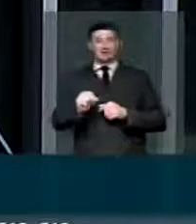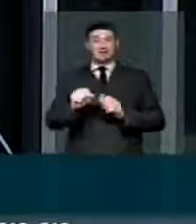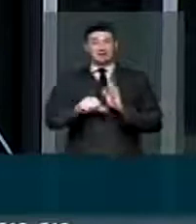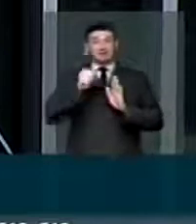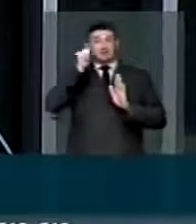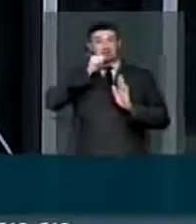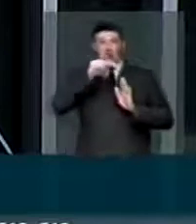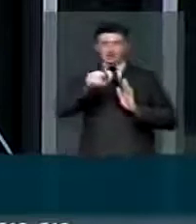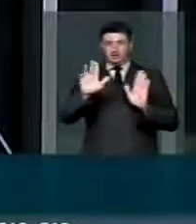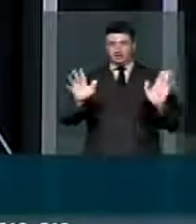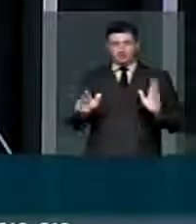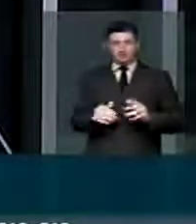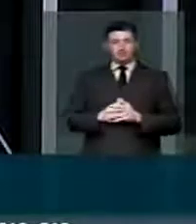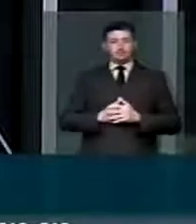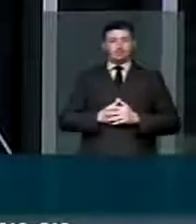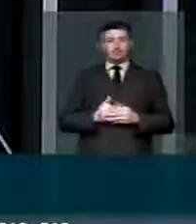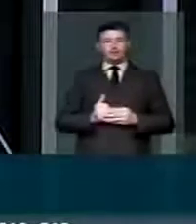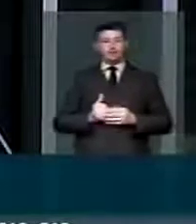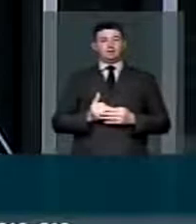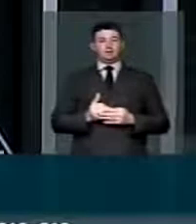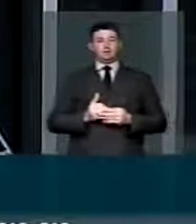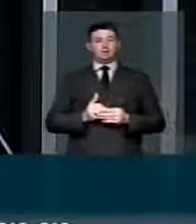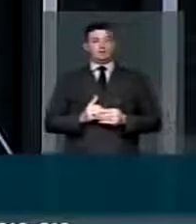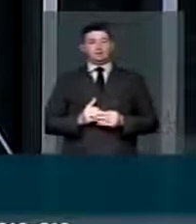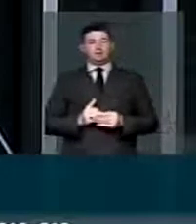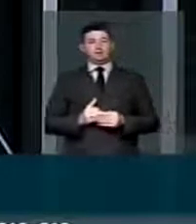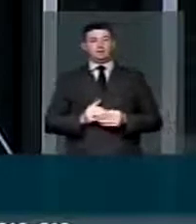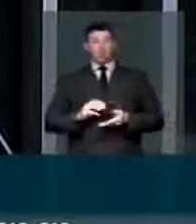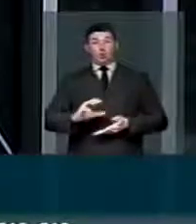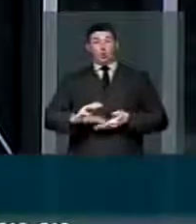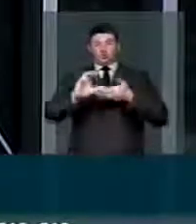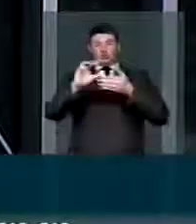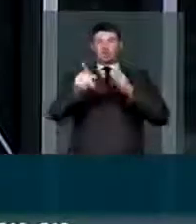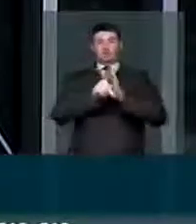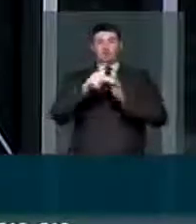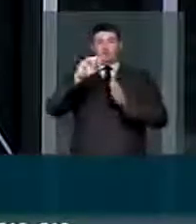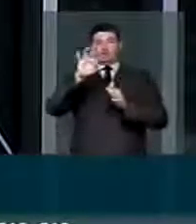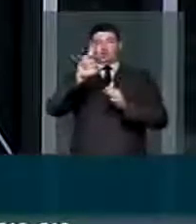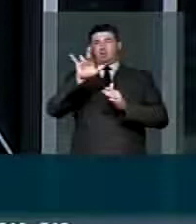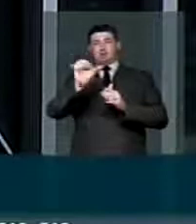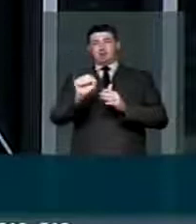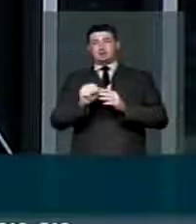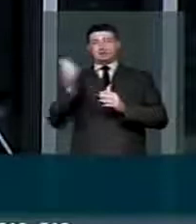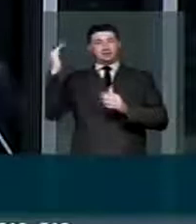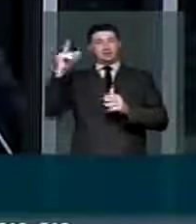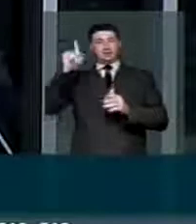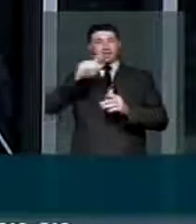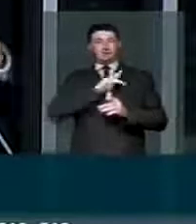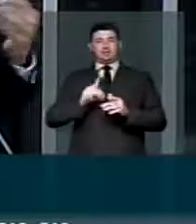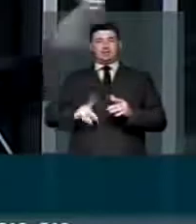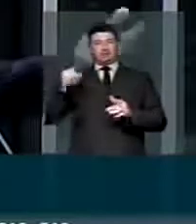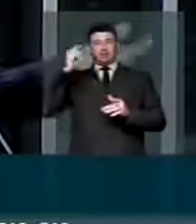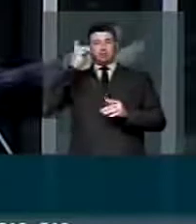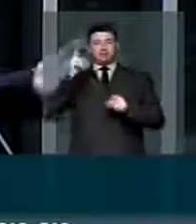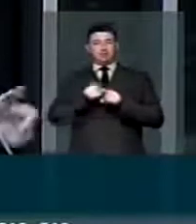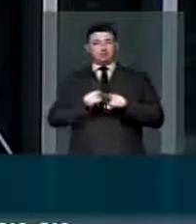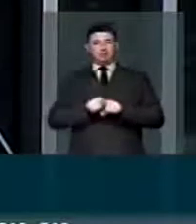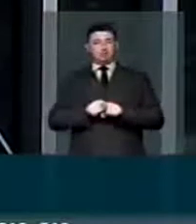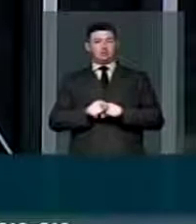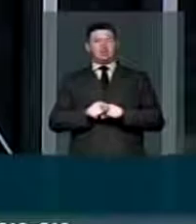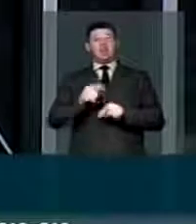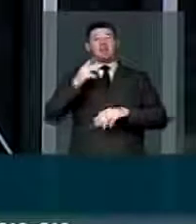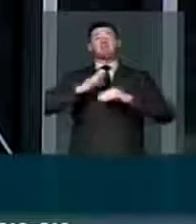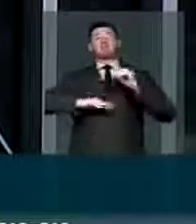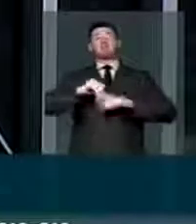que presidiu, não o Brasil, mas também o Conselho da Petrobras, uma suposta